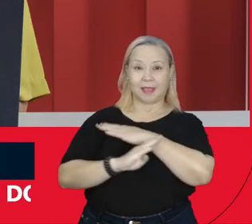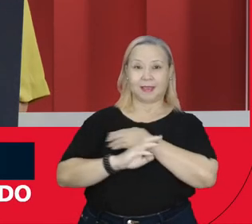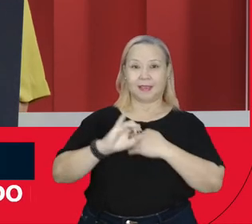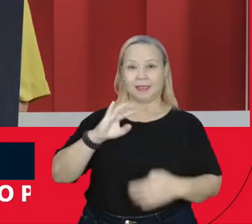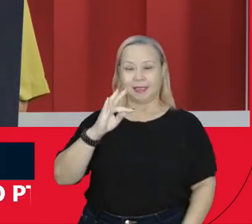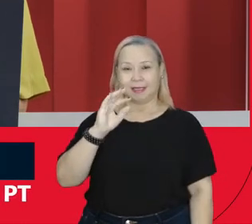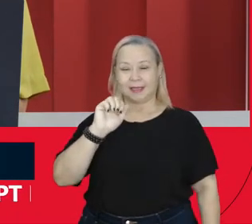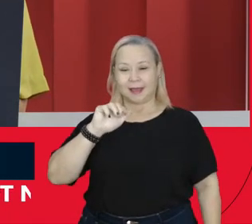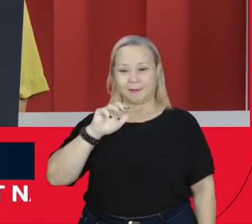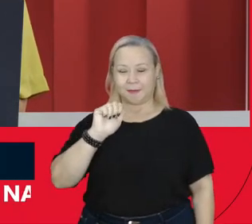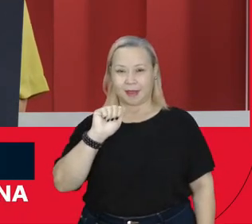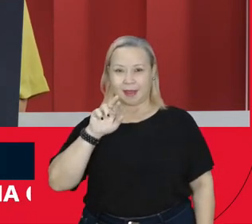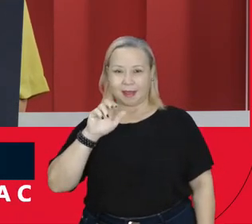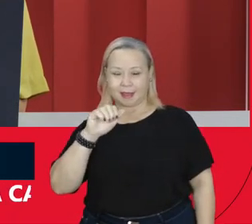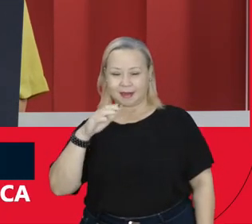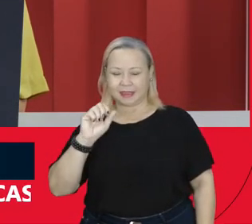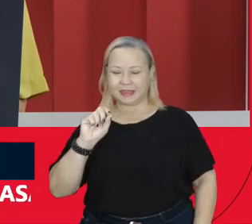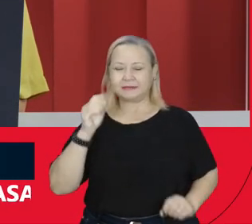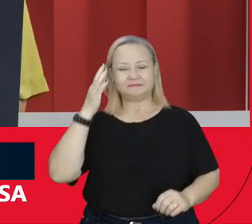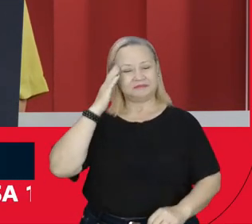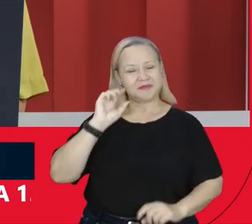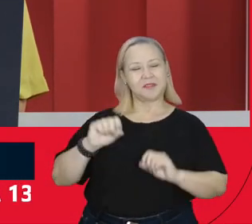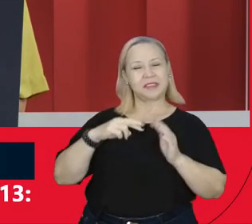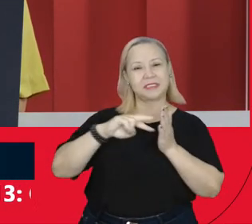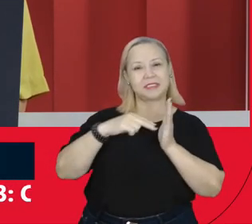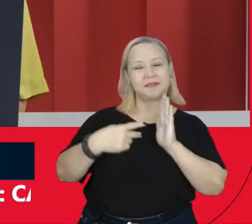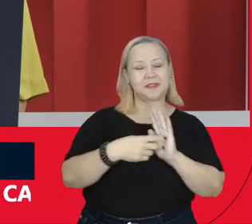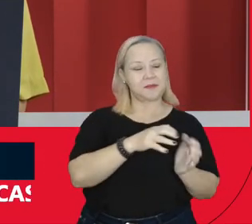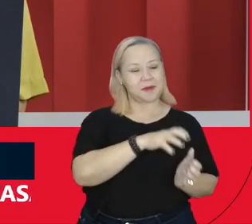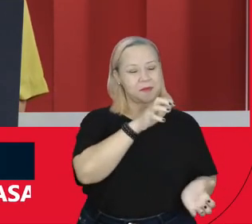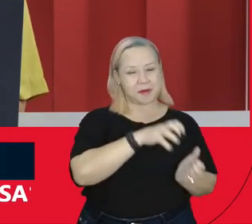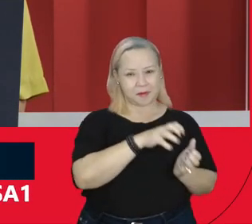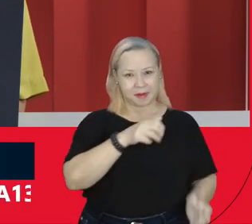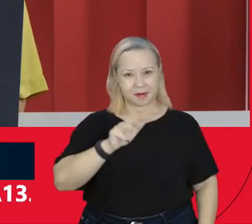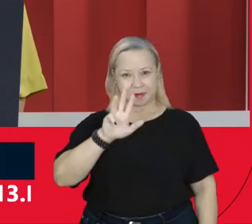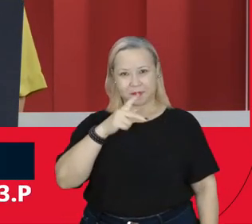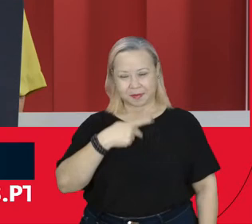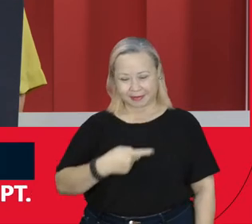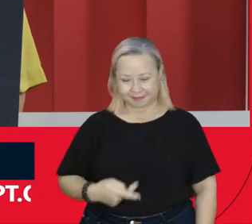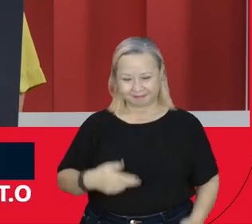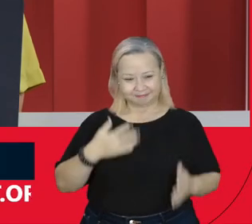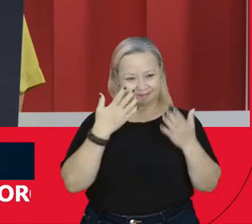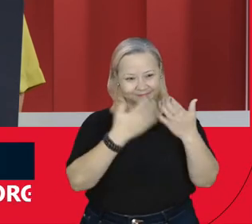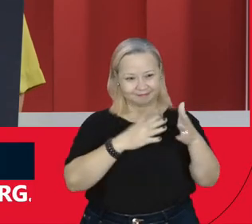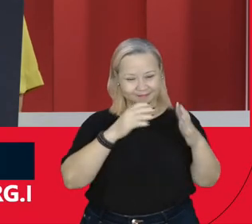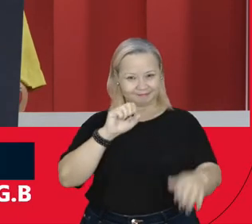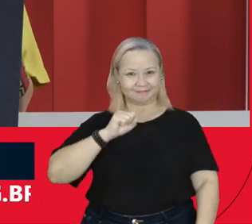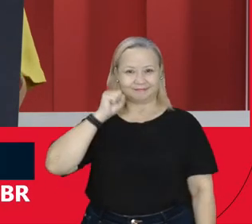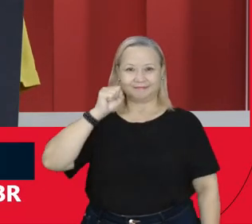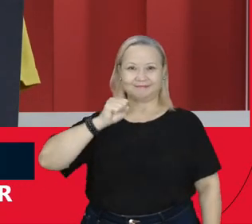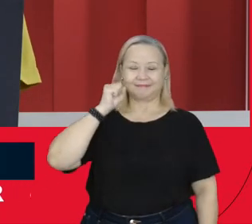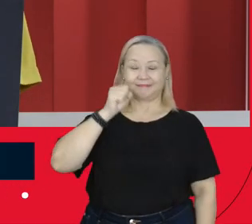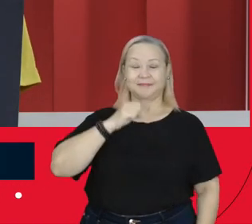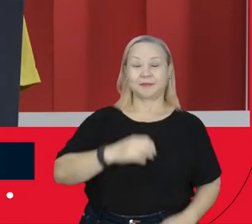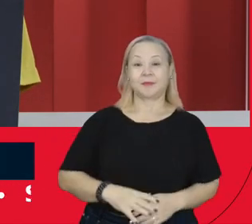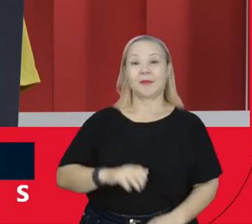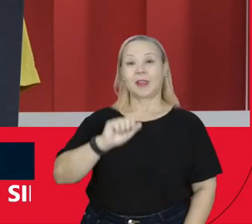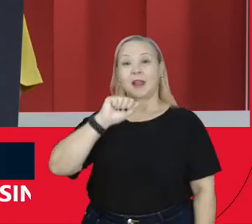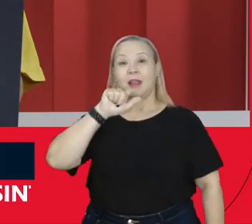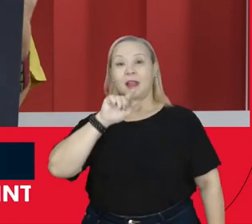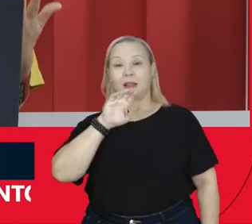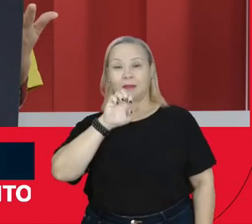que significa para os pernambucanos. Parabéns, senadora. Ele deixou aqui o Alberto Quirone